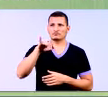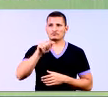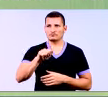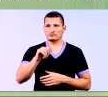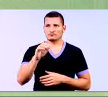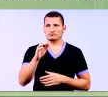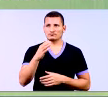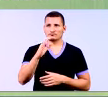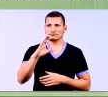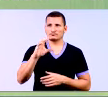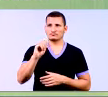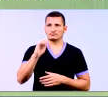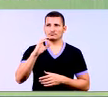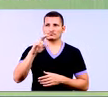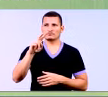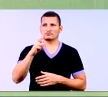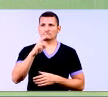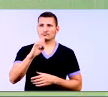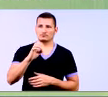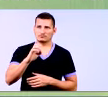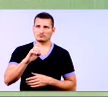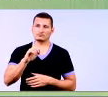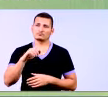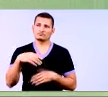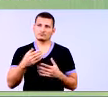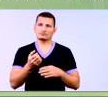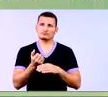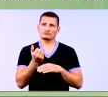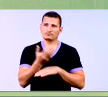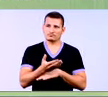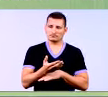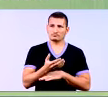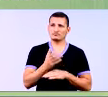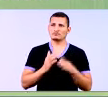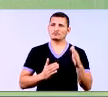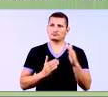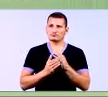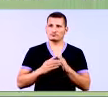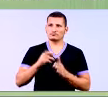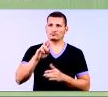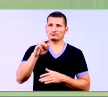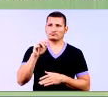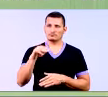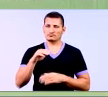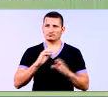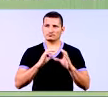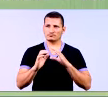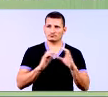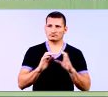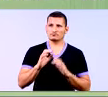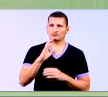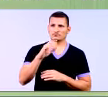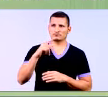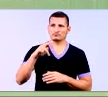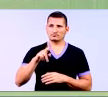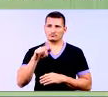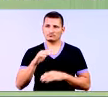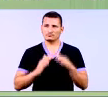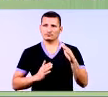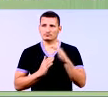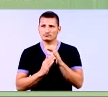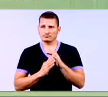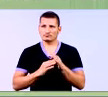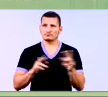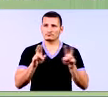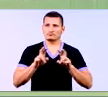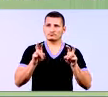isso? Como a memória está fora, a limitação de velocidade da memória de comunicação da memória com o processador, essa é a limitação da máquina,